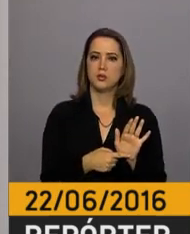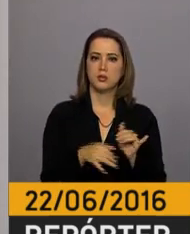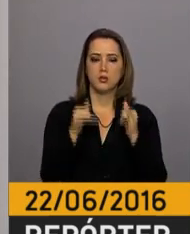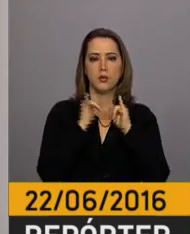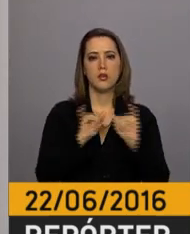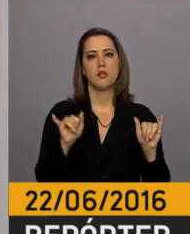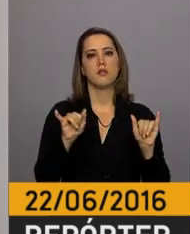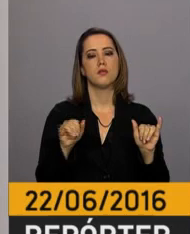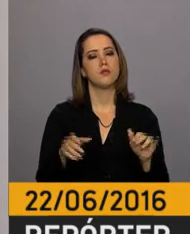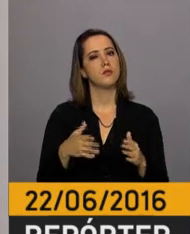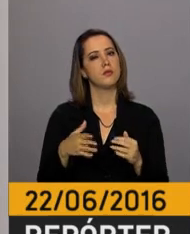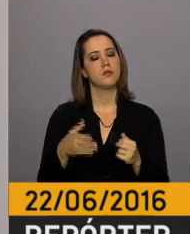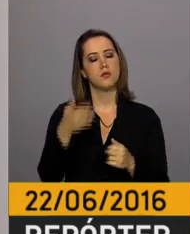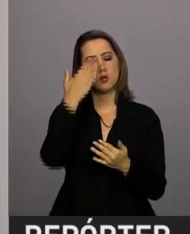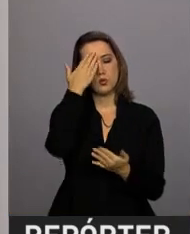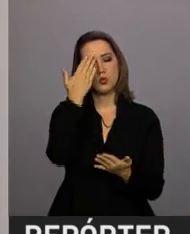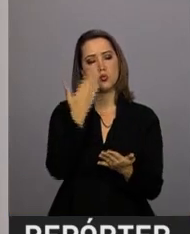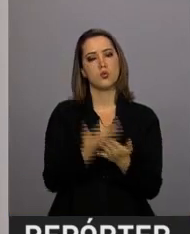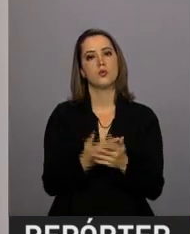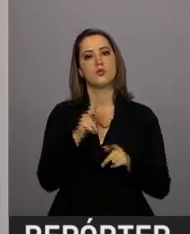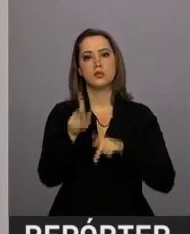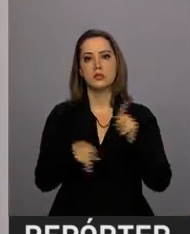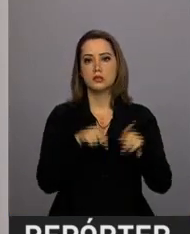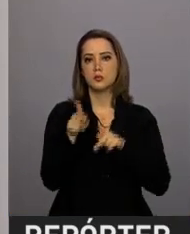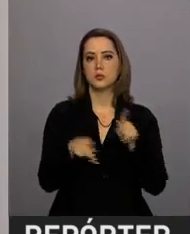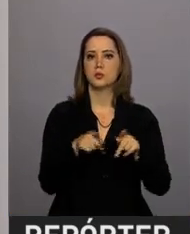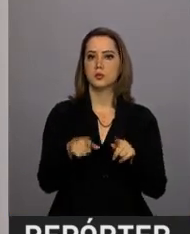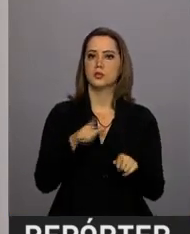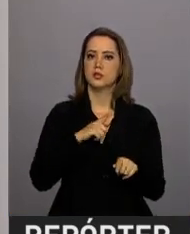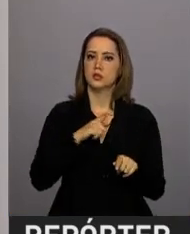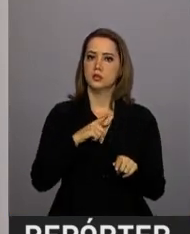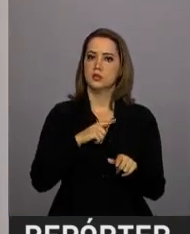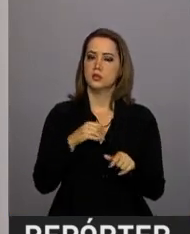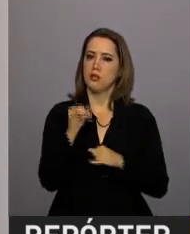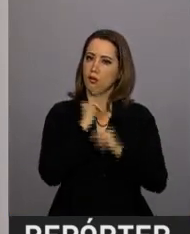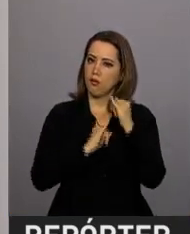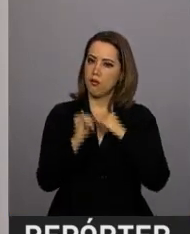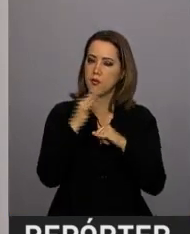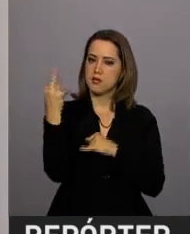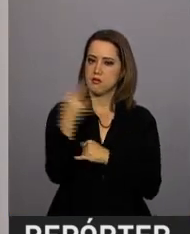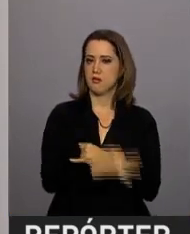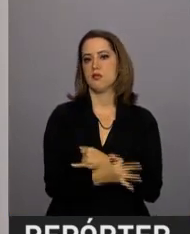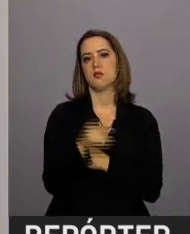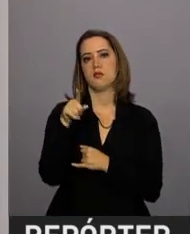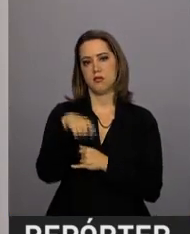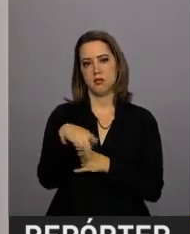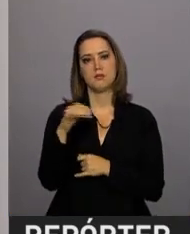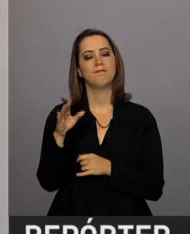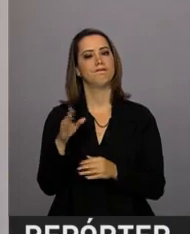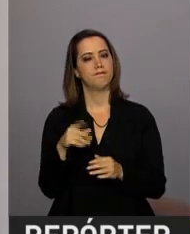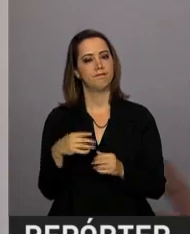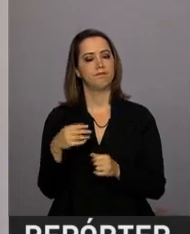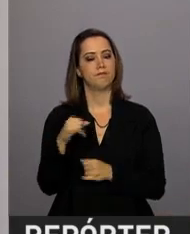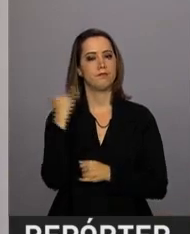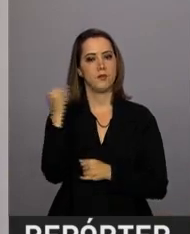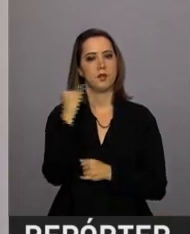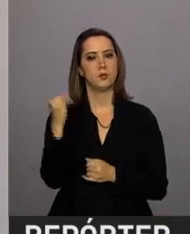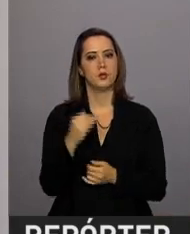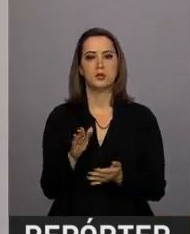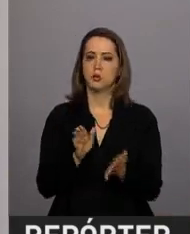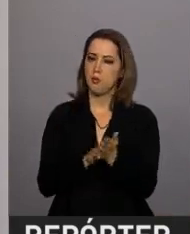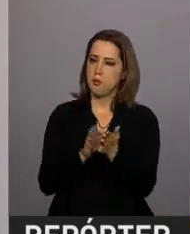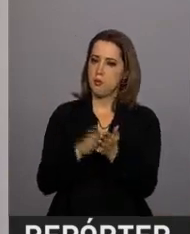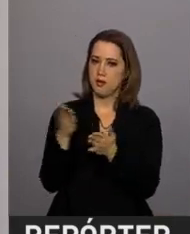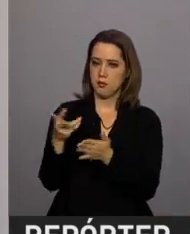sociedade e ter as informações confiáveis precisas como o bge sempre dispõe é uma parte fundamental disso Paulo Parabéns